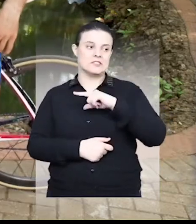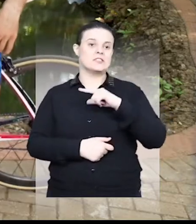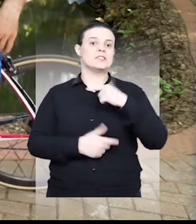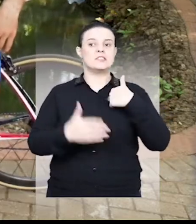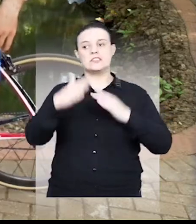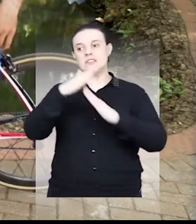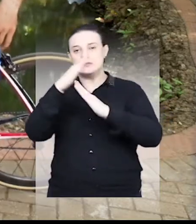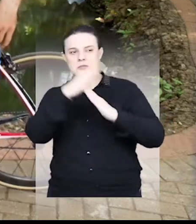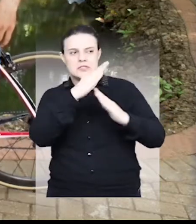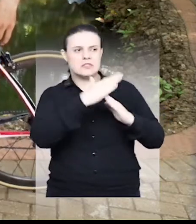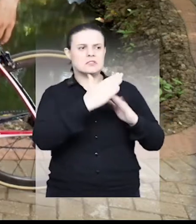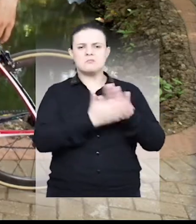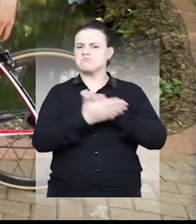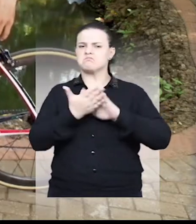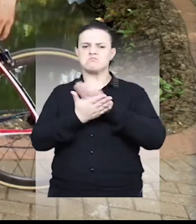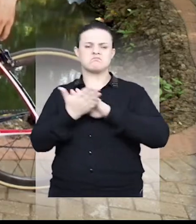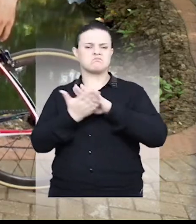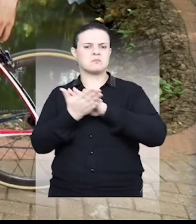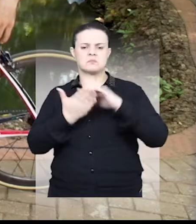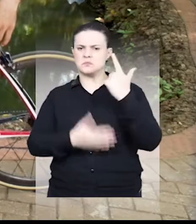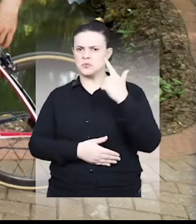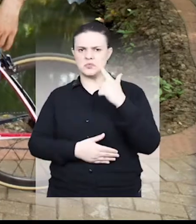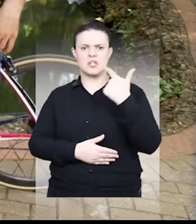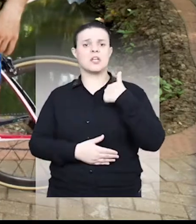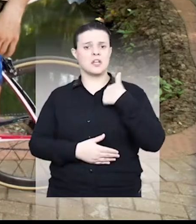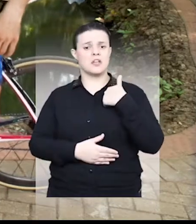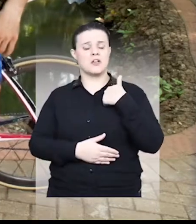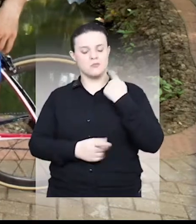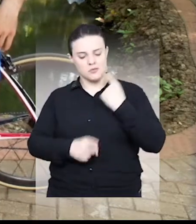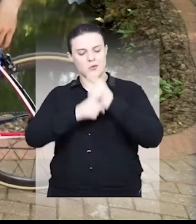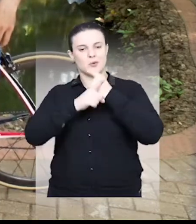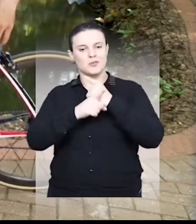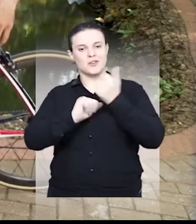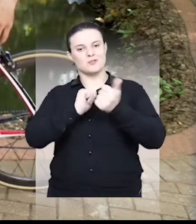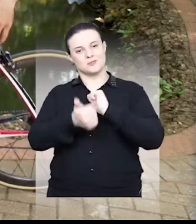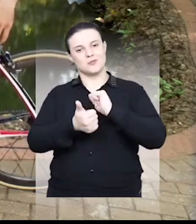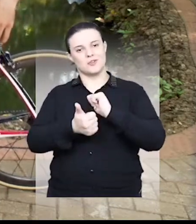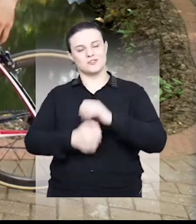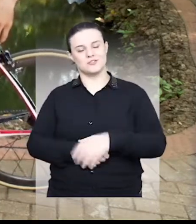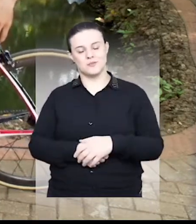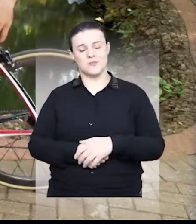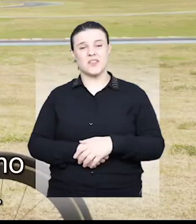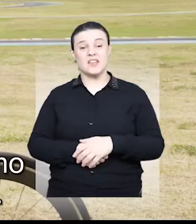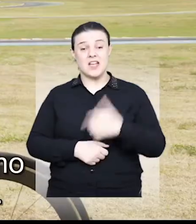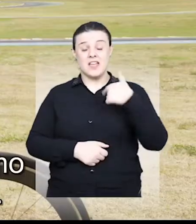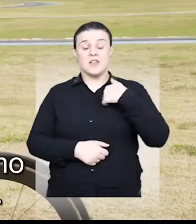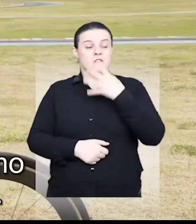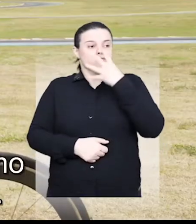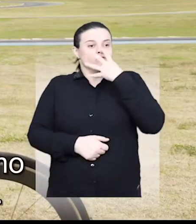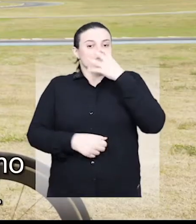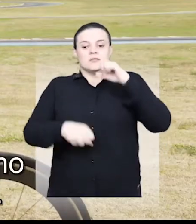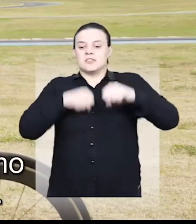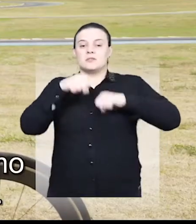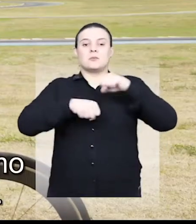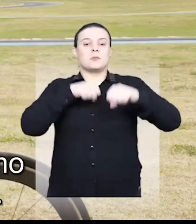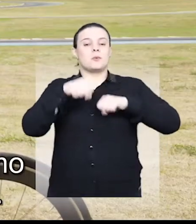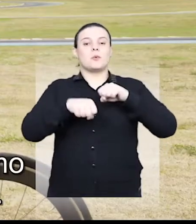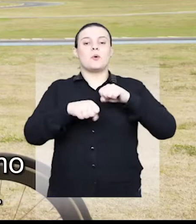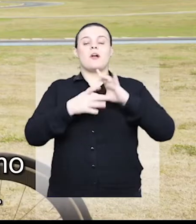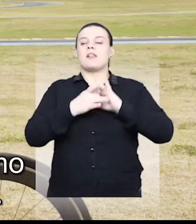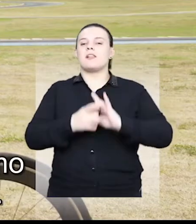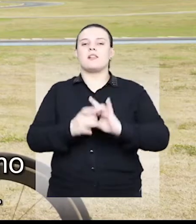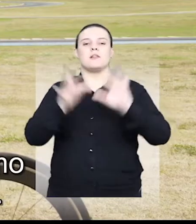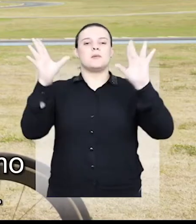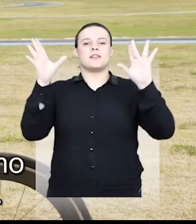em limitações, nada, não tem, eu me encontrei no esporte, na verdade. O que mais me encantou no ciclismo é